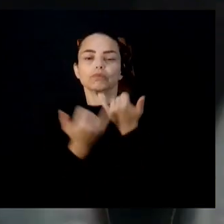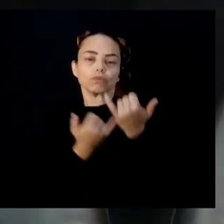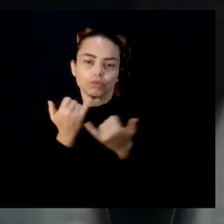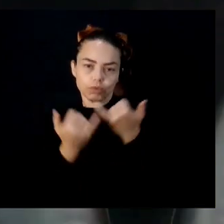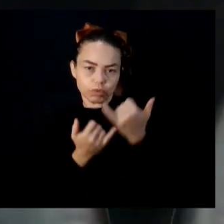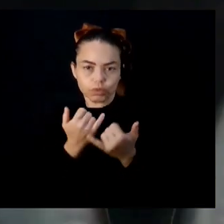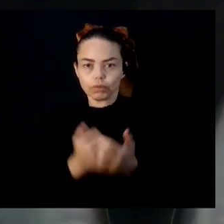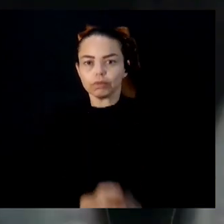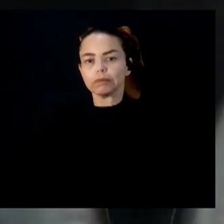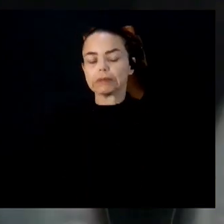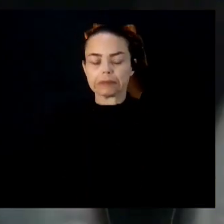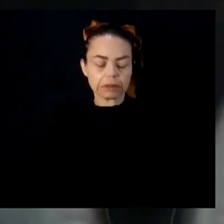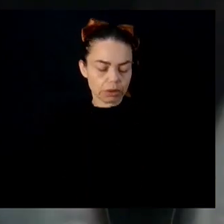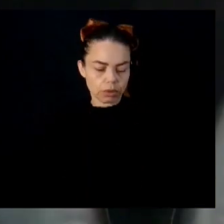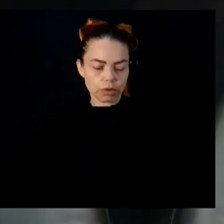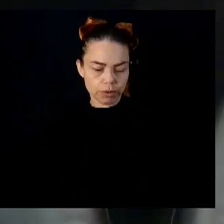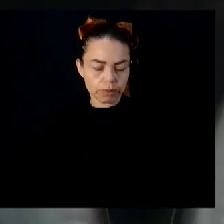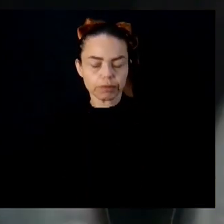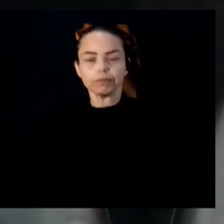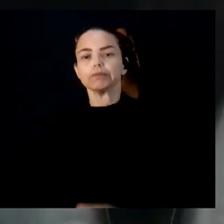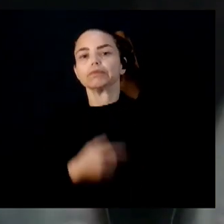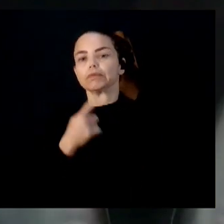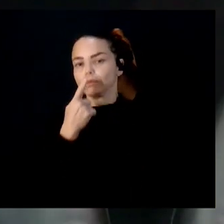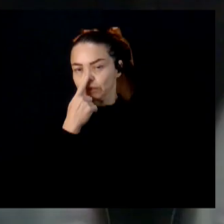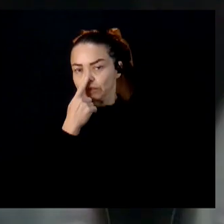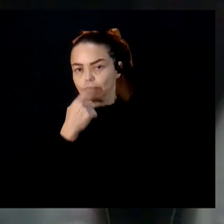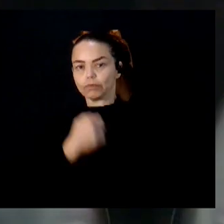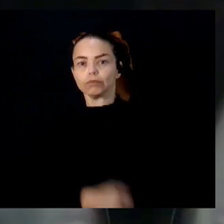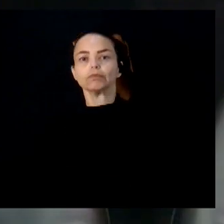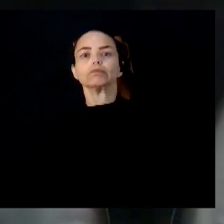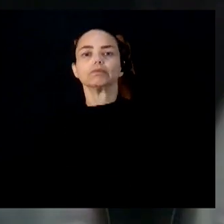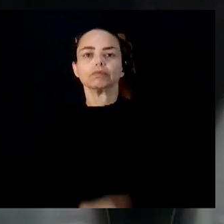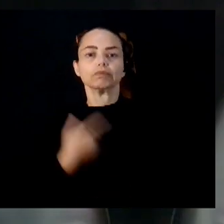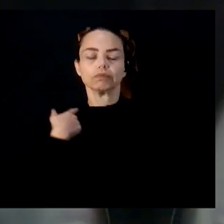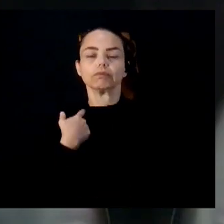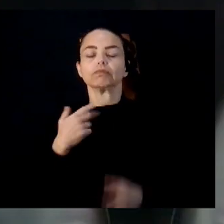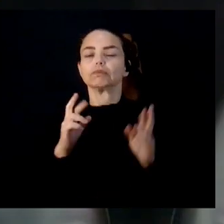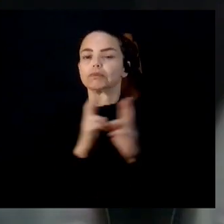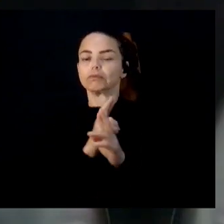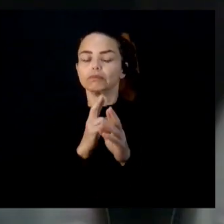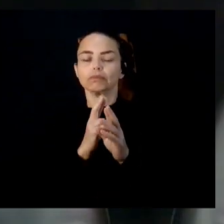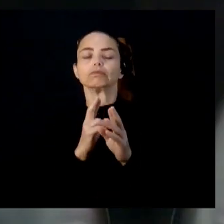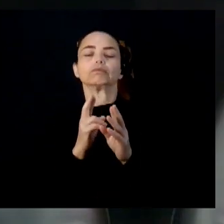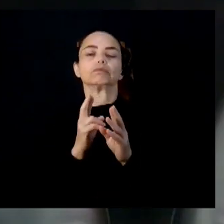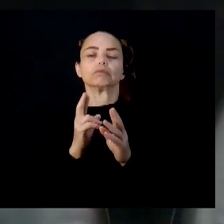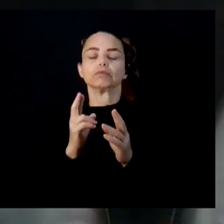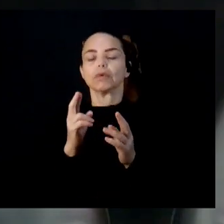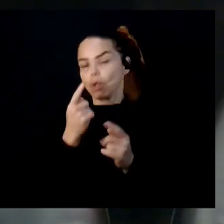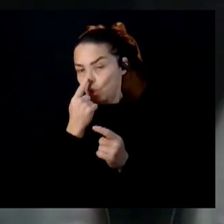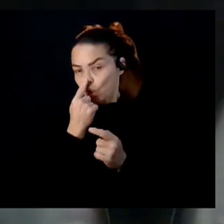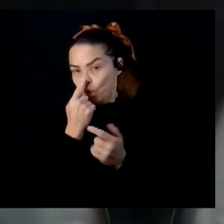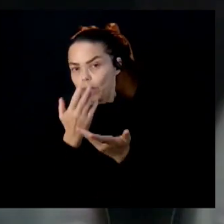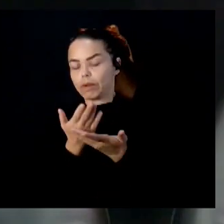vai falar de intimidade, que essa palavra ela é muito relacionada ao aspecto sexual do